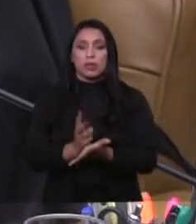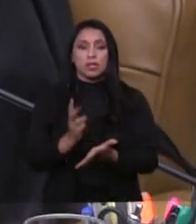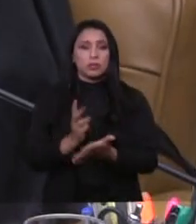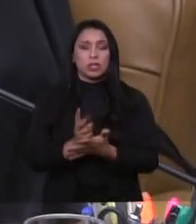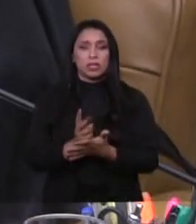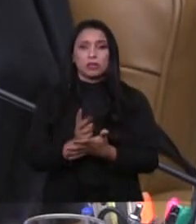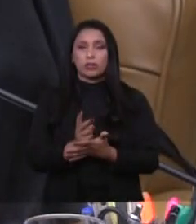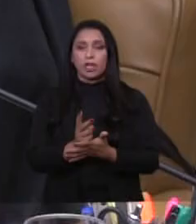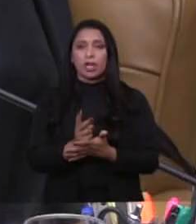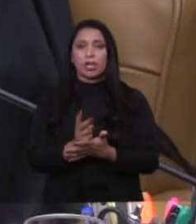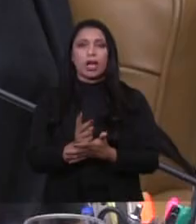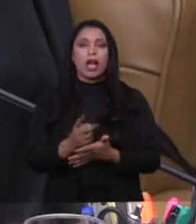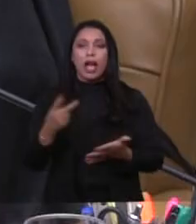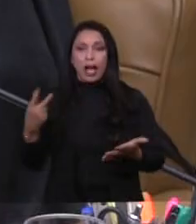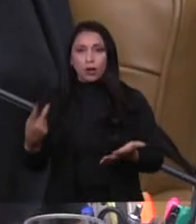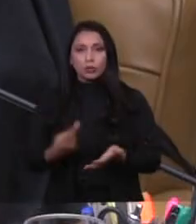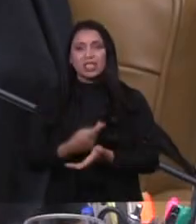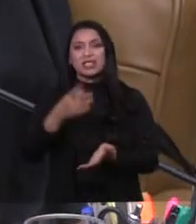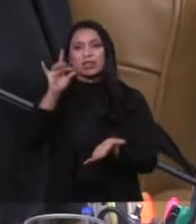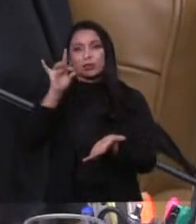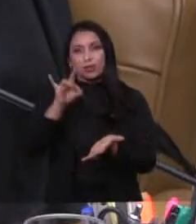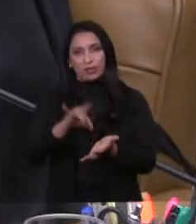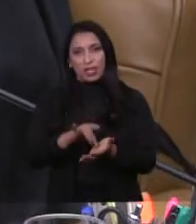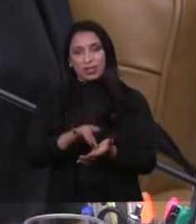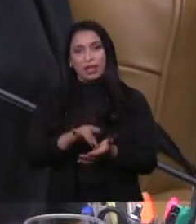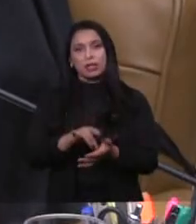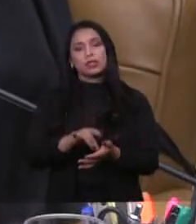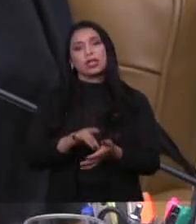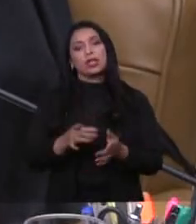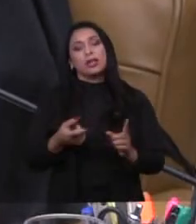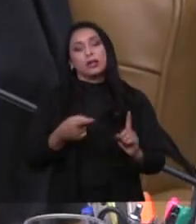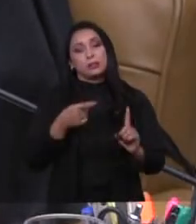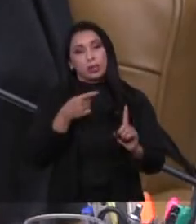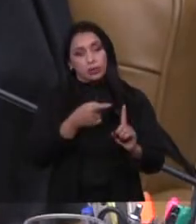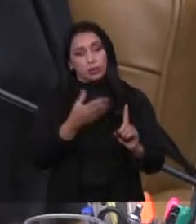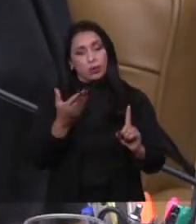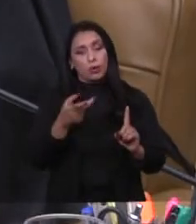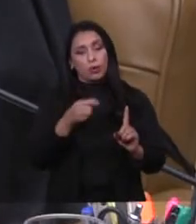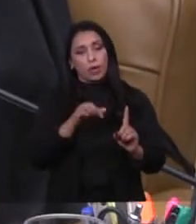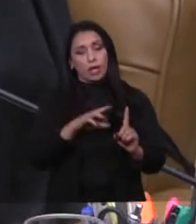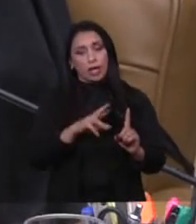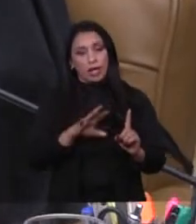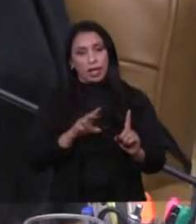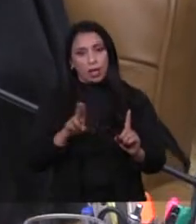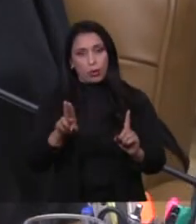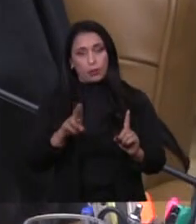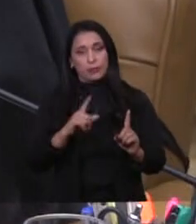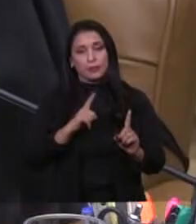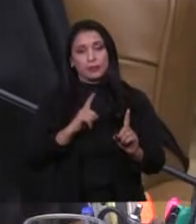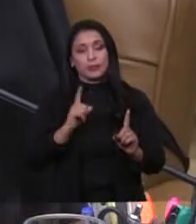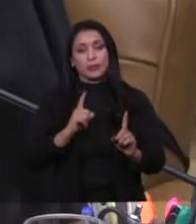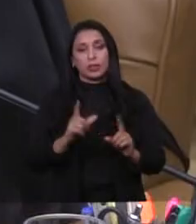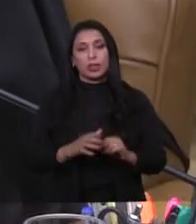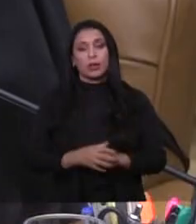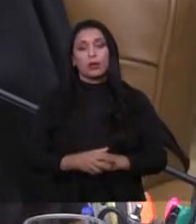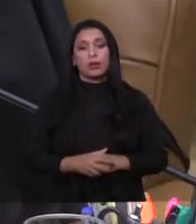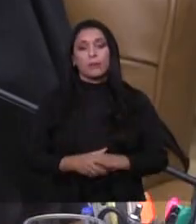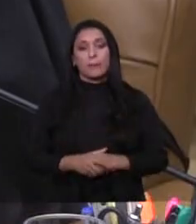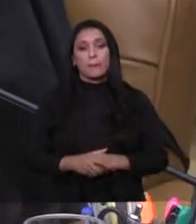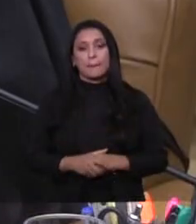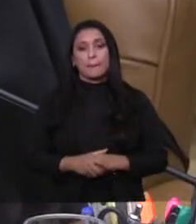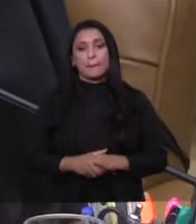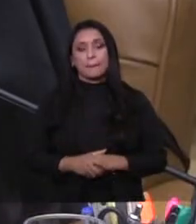total a partir da conduta do réu. O tipo, porém, se satisfaz, registro, com a